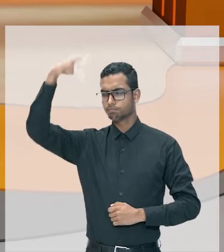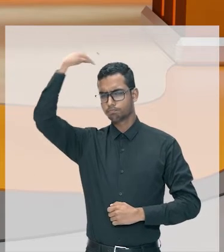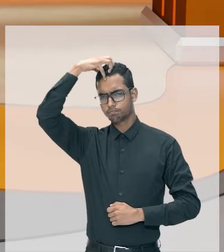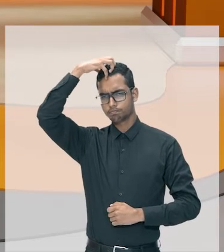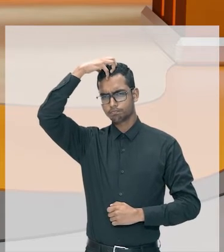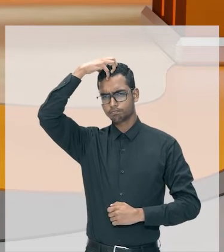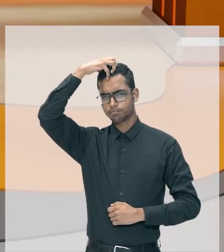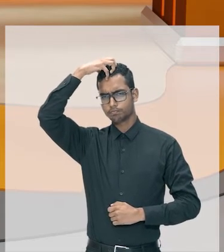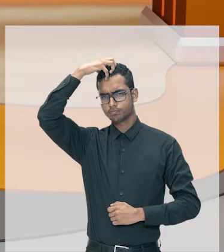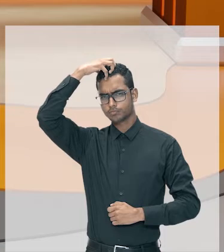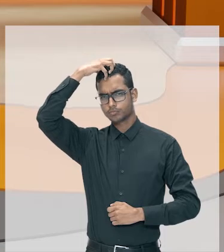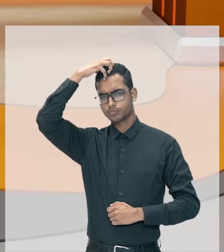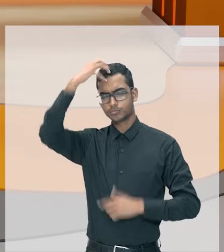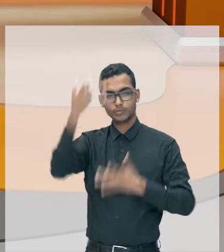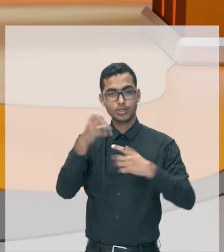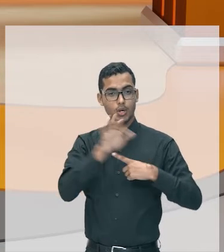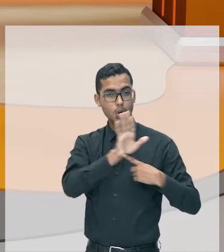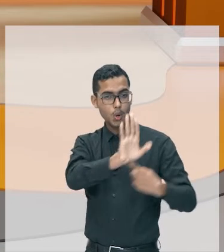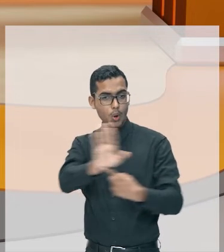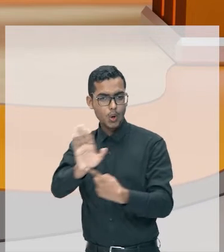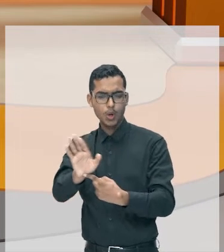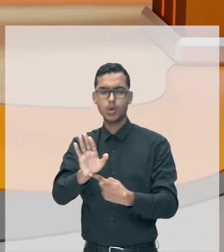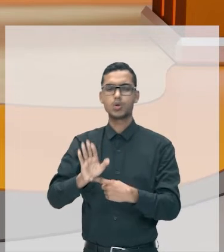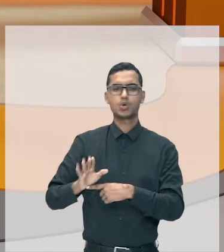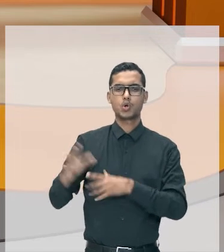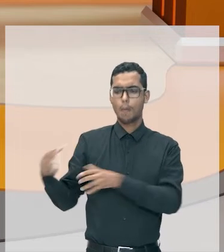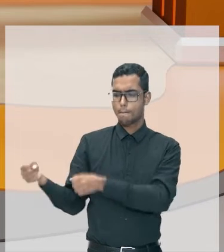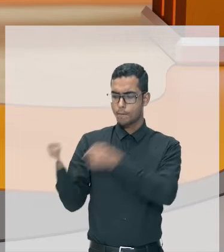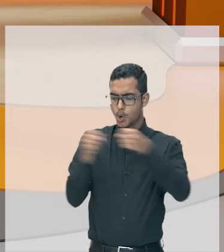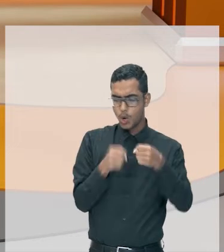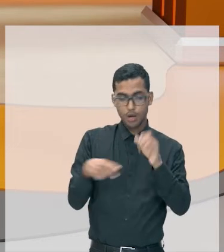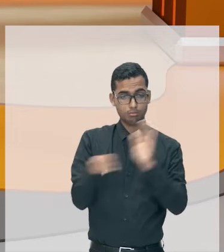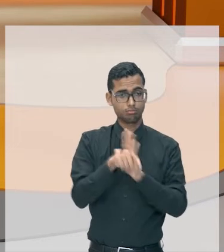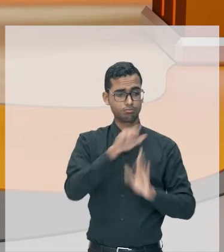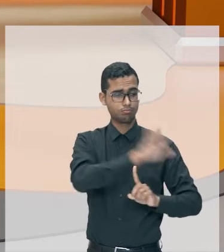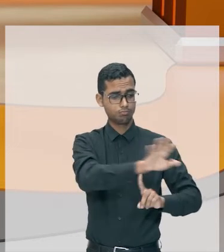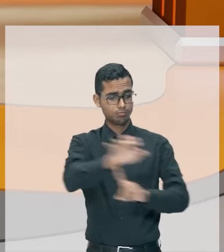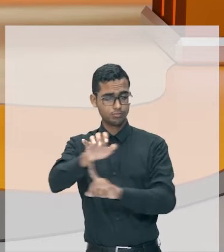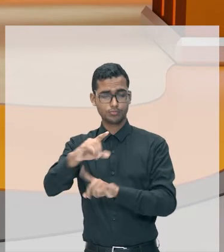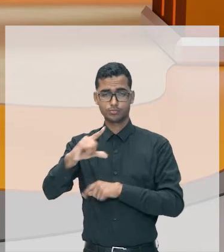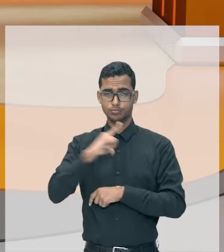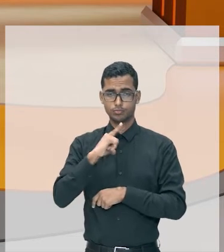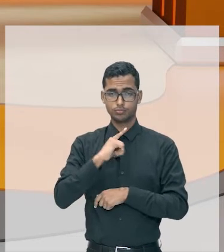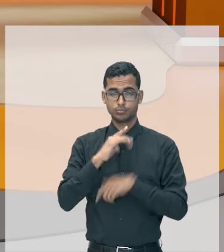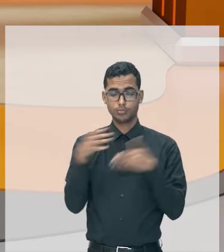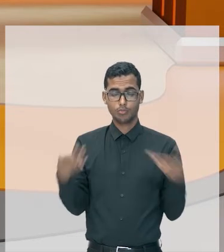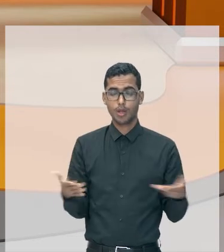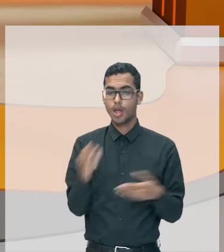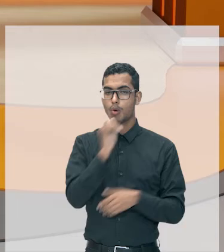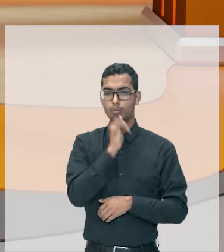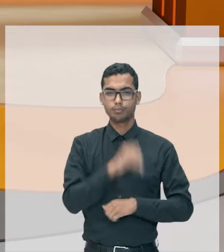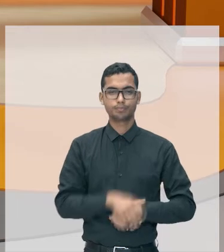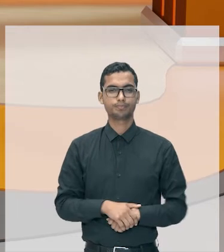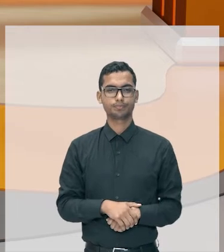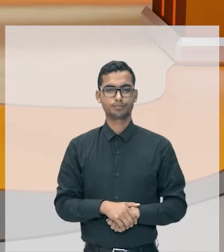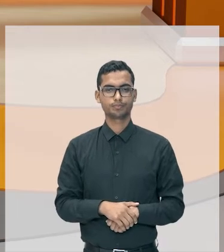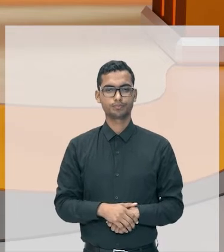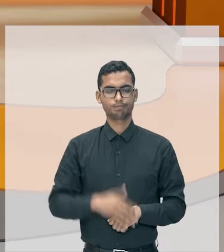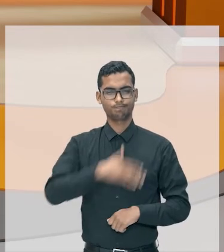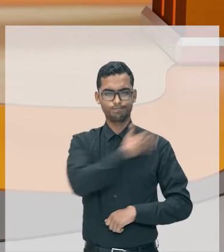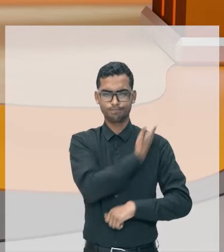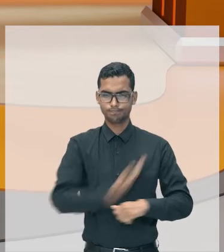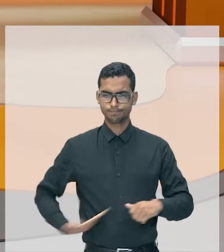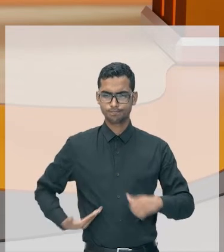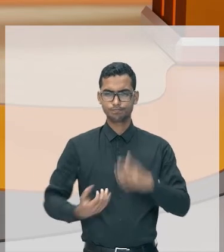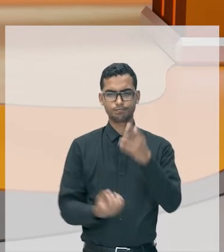rei queria mostrar ali o seu poder, mostrar a sua influência e tudo mais. Quando um governo cria um documento